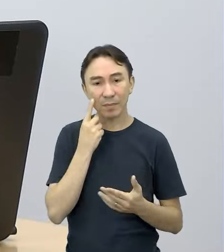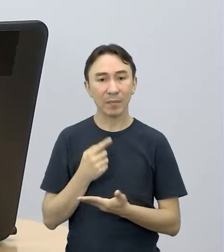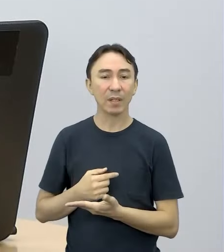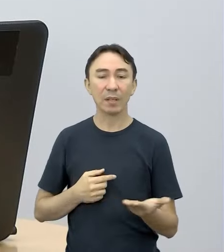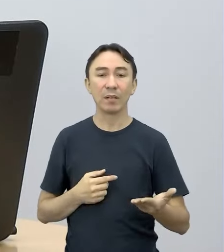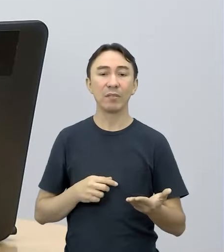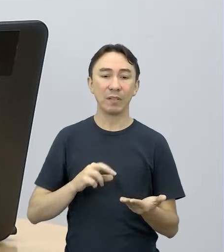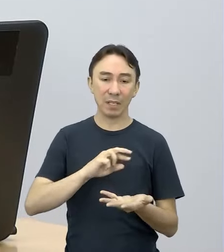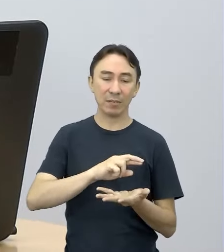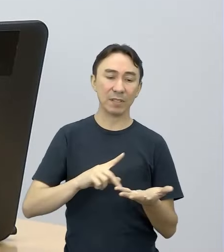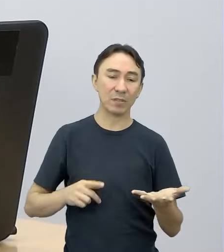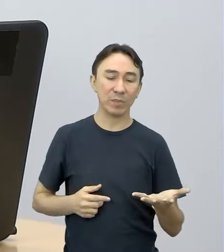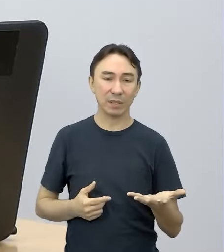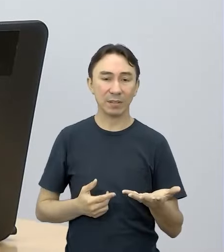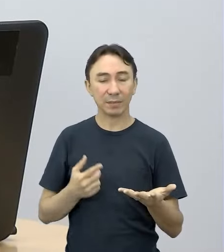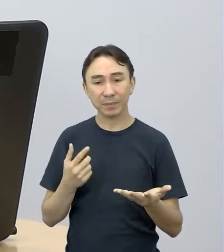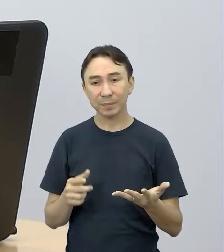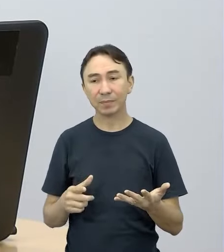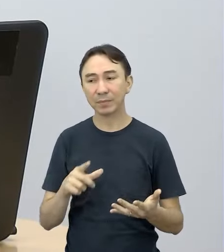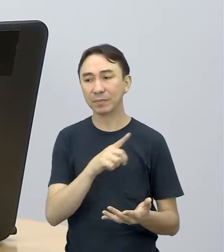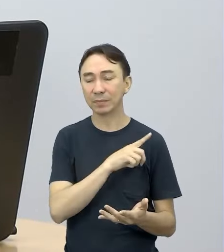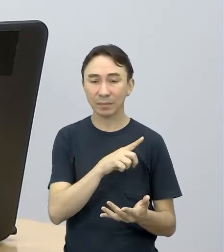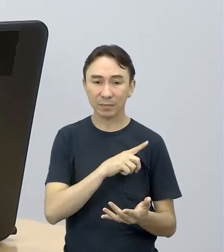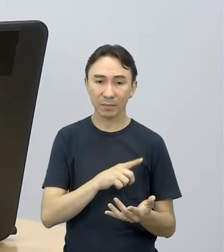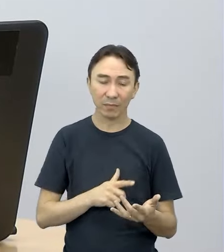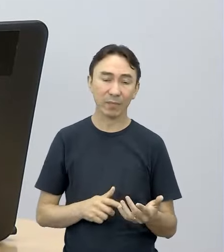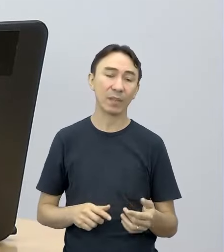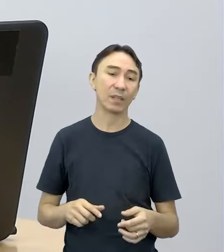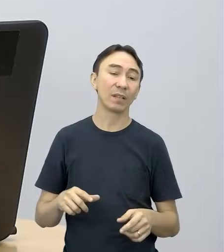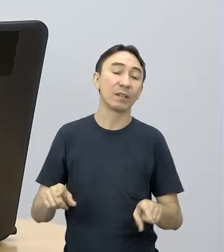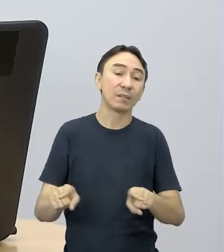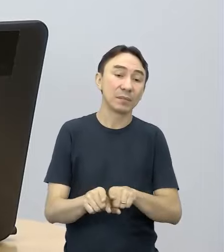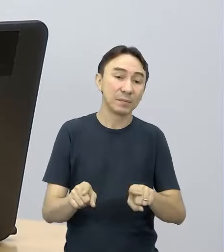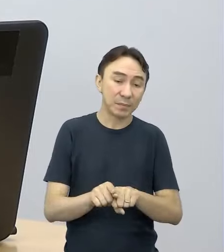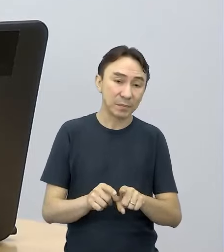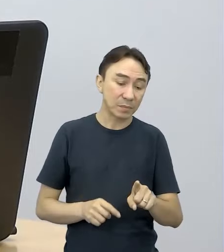falar um pouquinho do componente 4, né, cultura e sociedade.